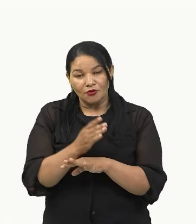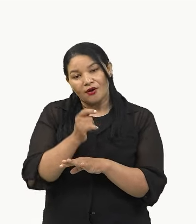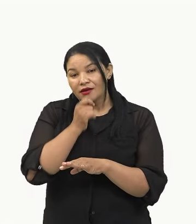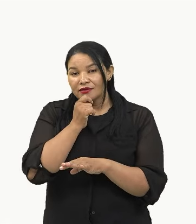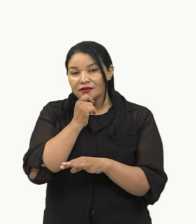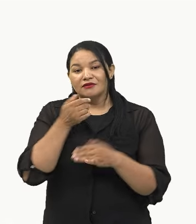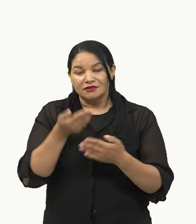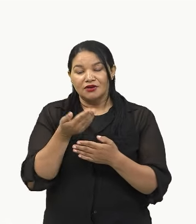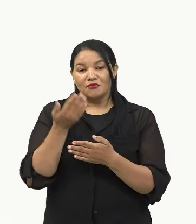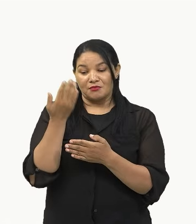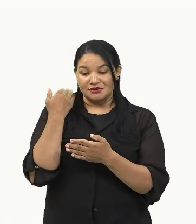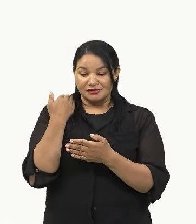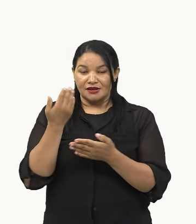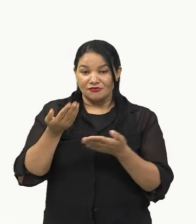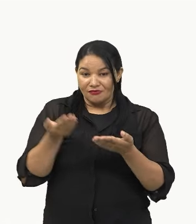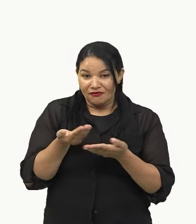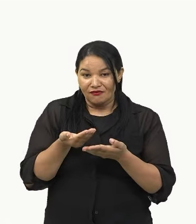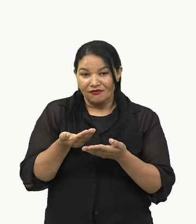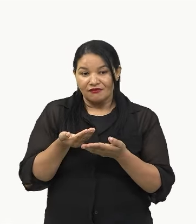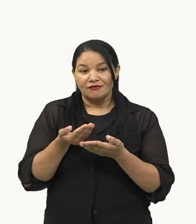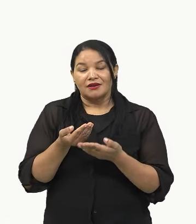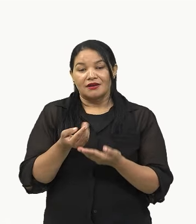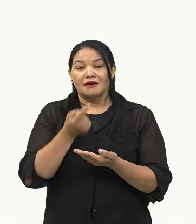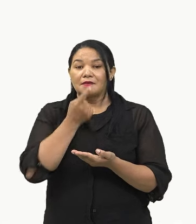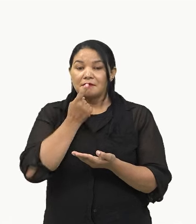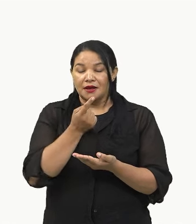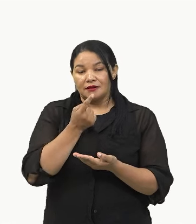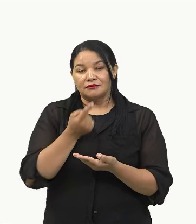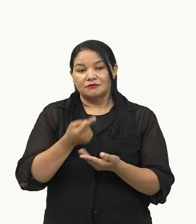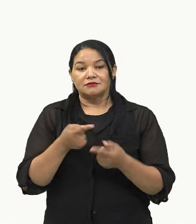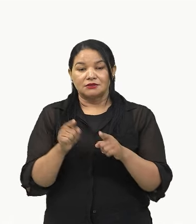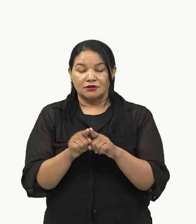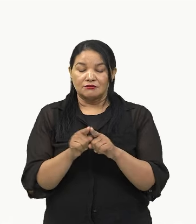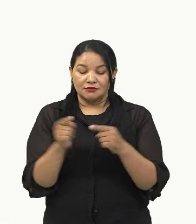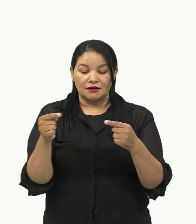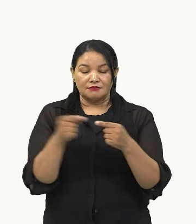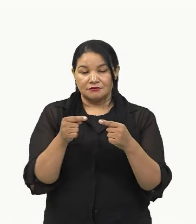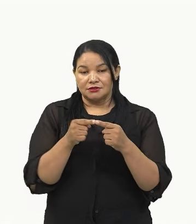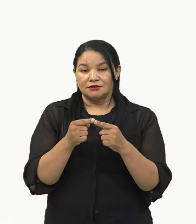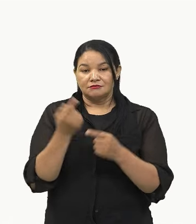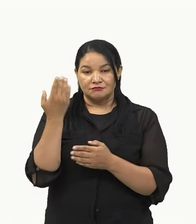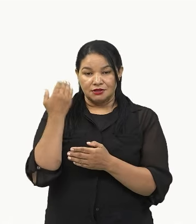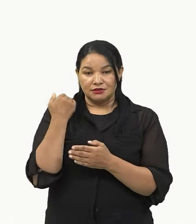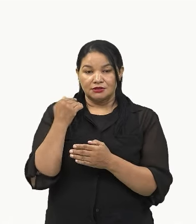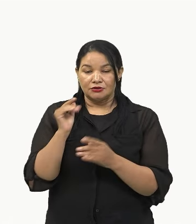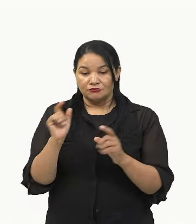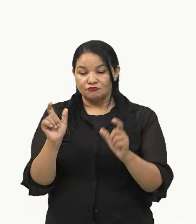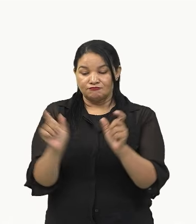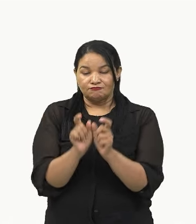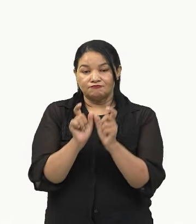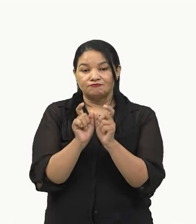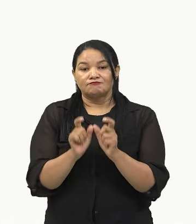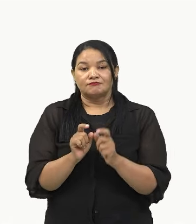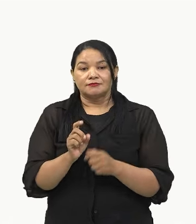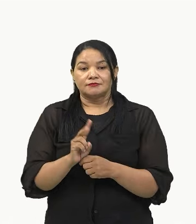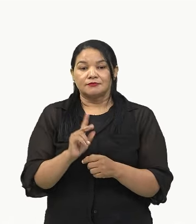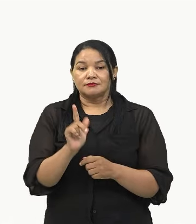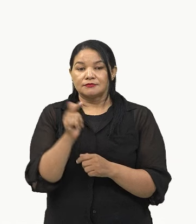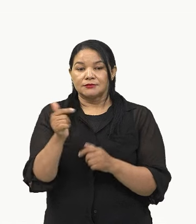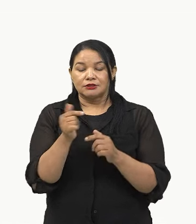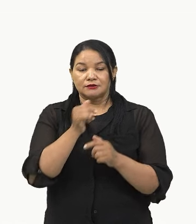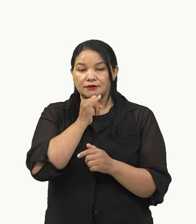Então, passado recente. E aí leva o nosso pretérito composto. Próximo exemplo.